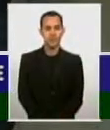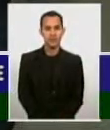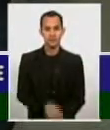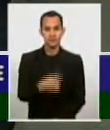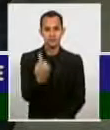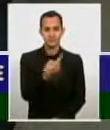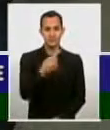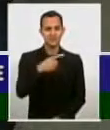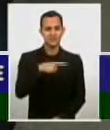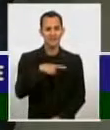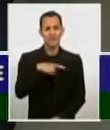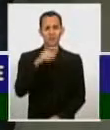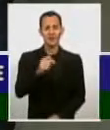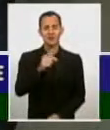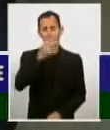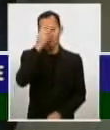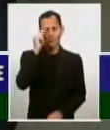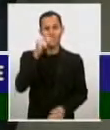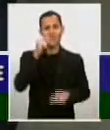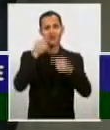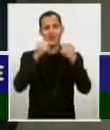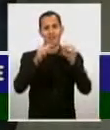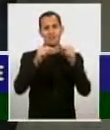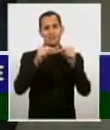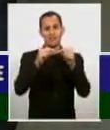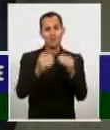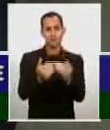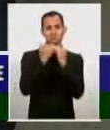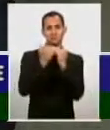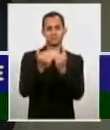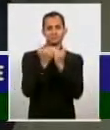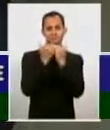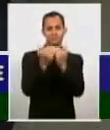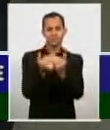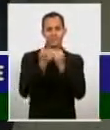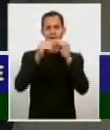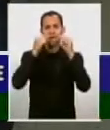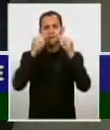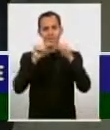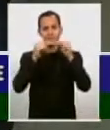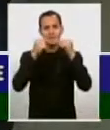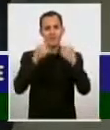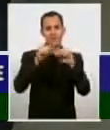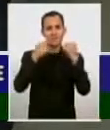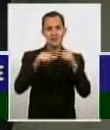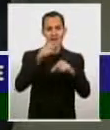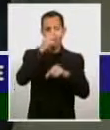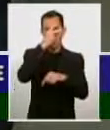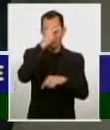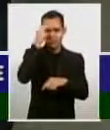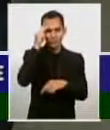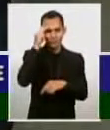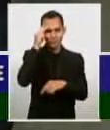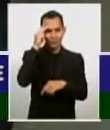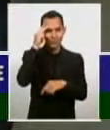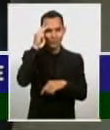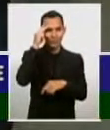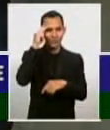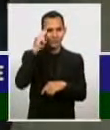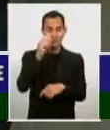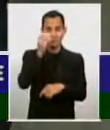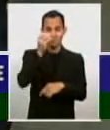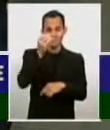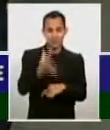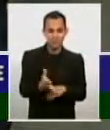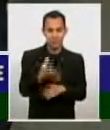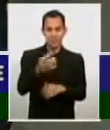Nós recebemos muitas reclamações, inúmeras reclamações. O cidadão sai de